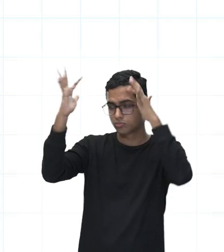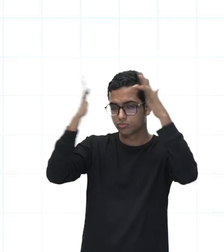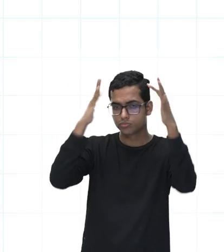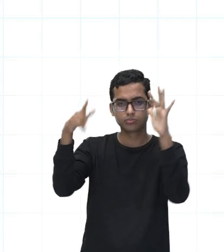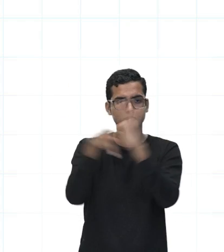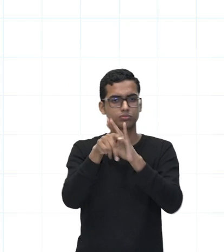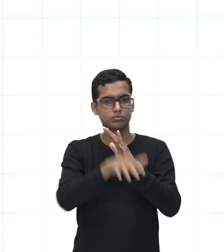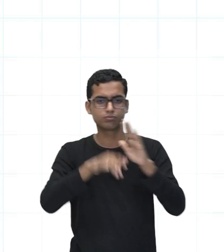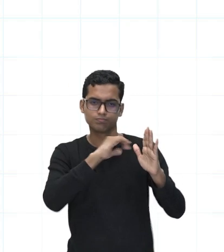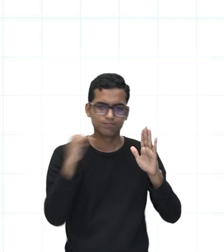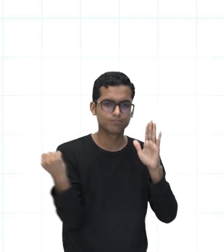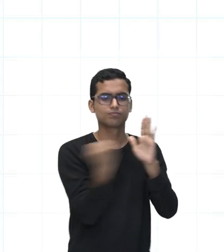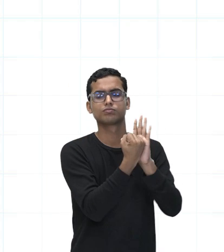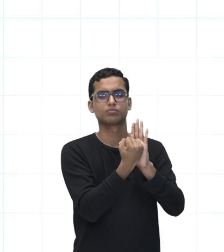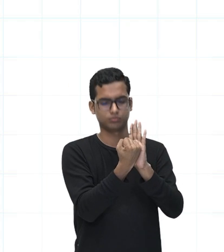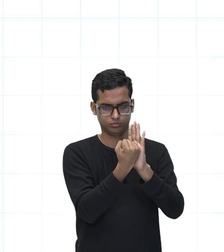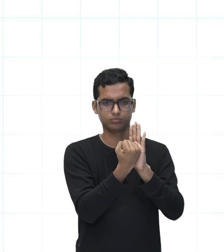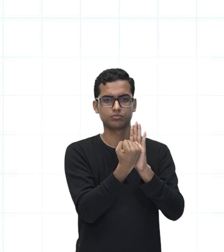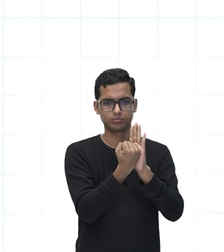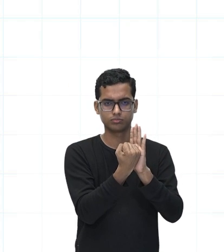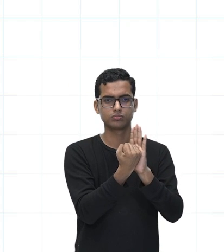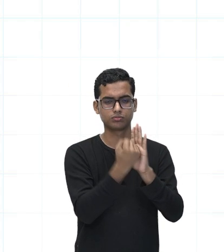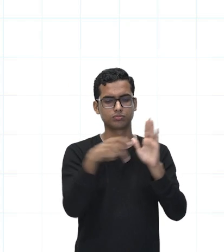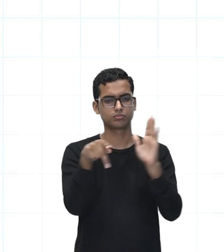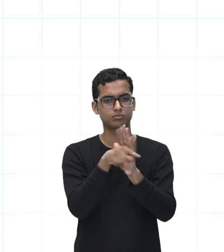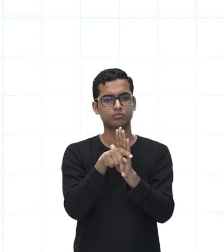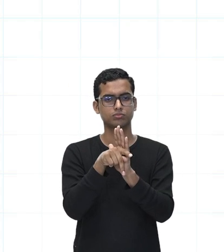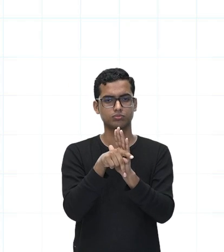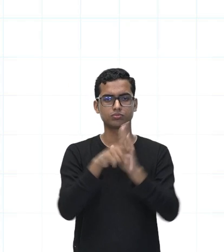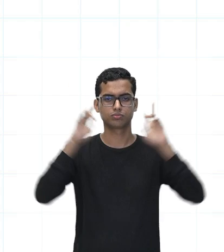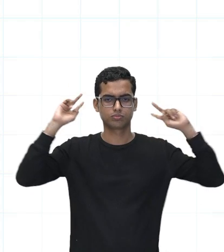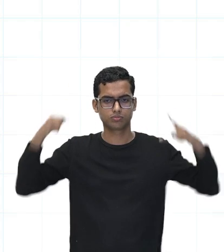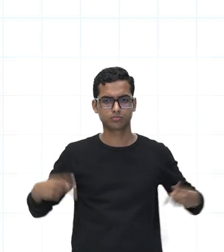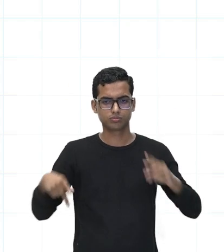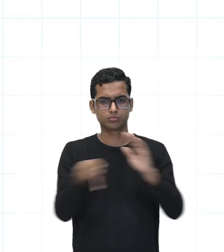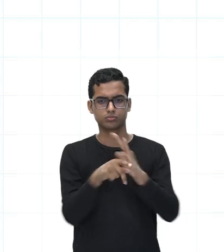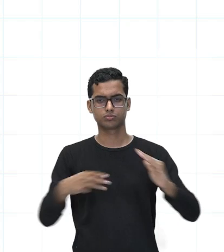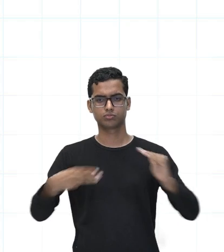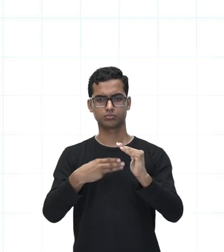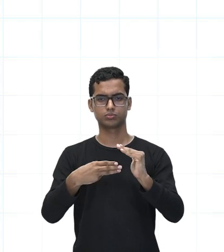imateriais tombados como patrimônio da humanidade pela Unesco.